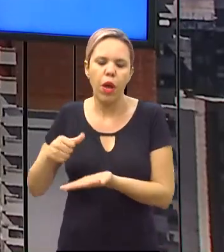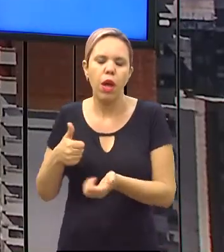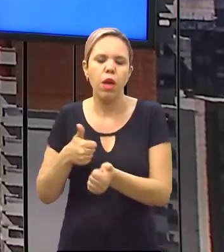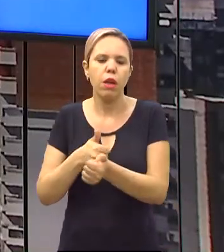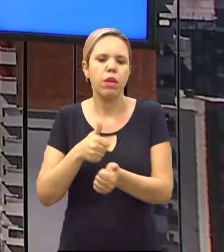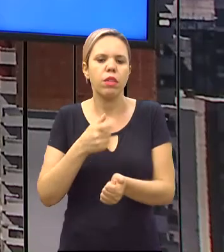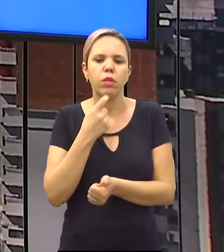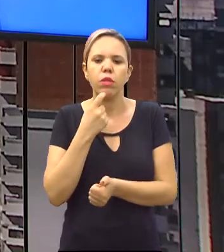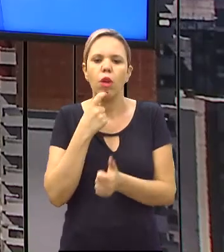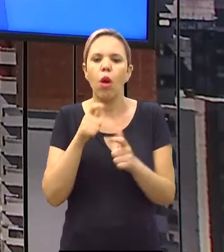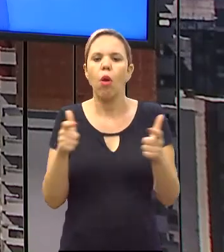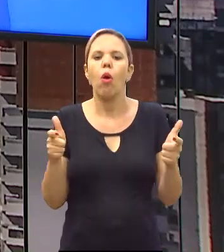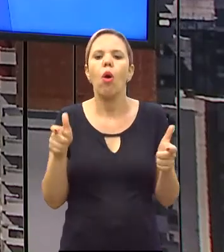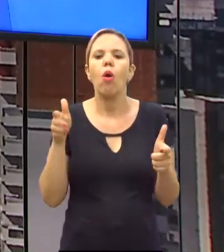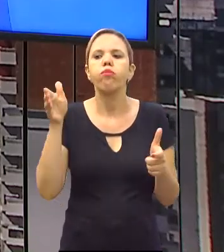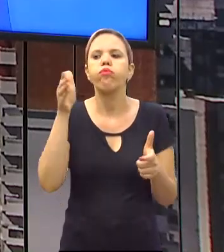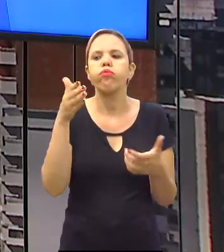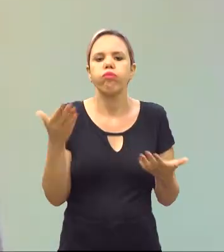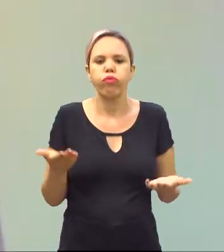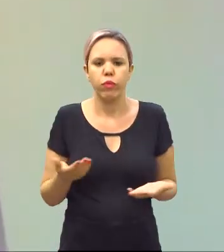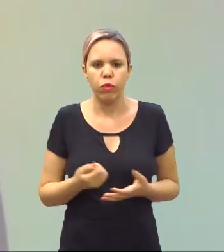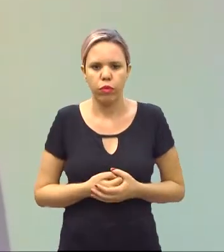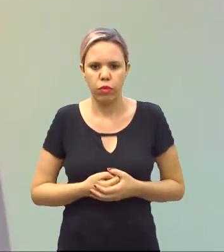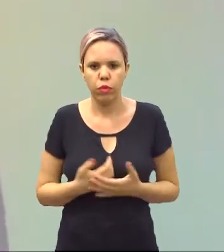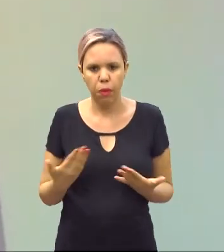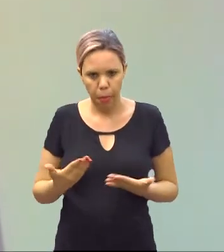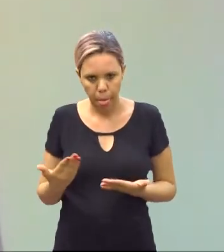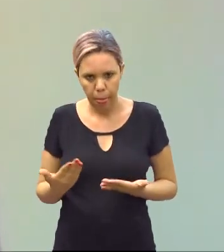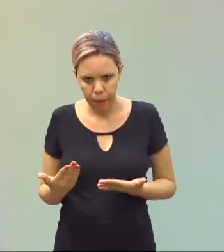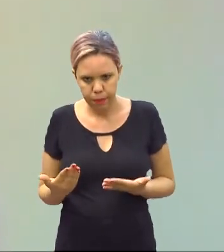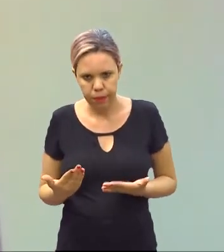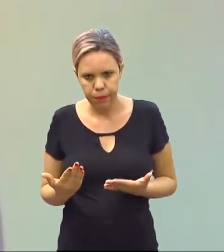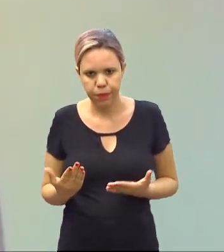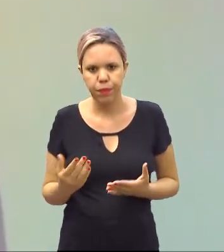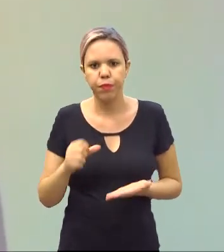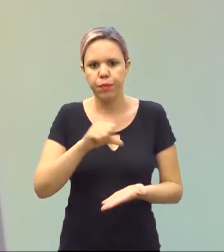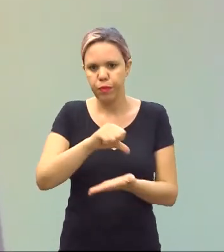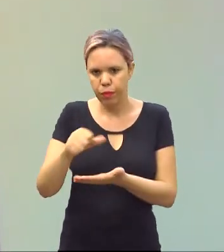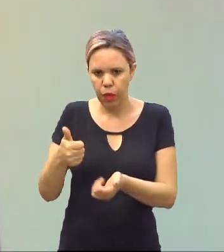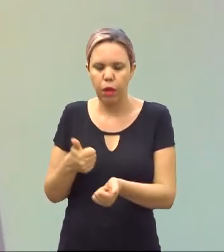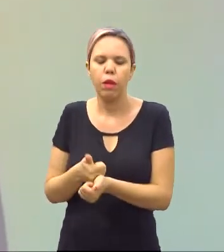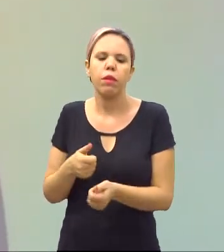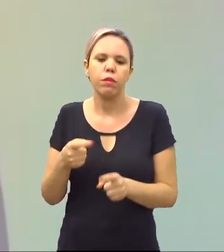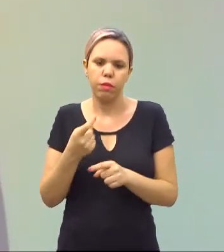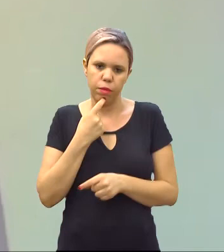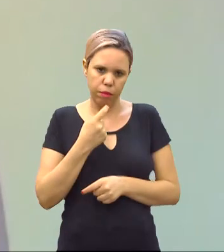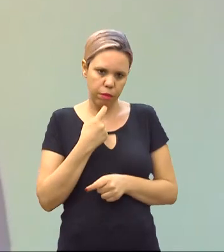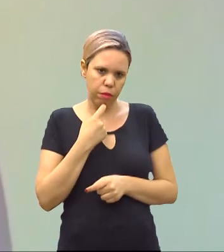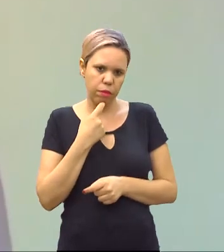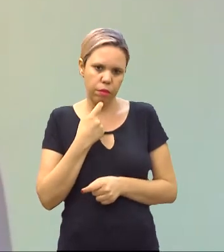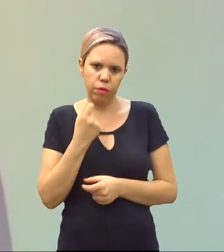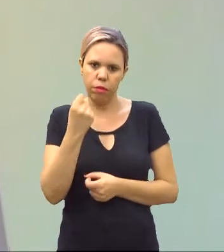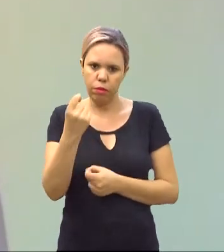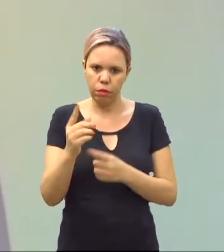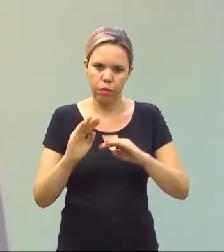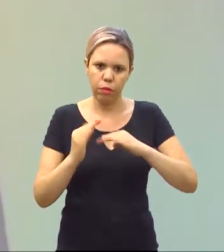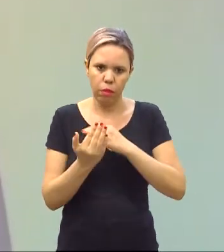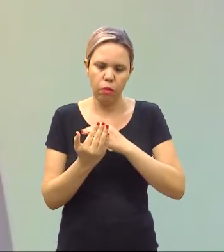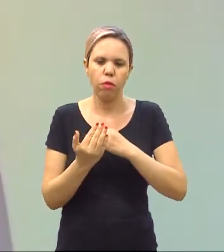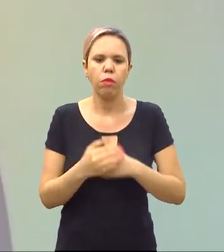que está essa área de abrangência? Hoje a gente está atuando aqui na região de Campinas e alguns